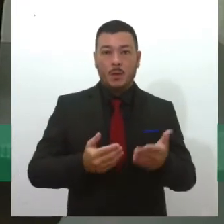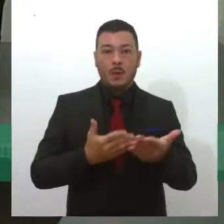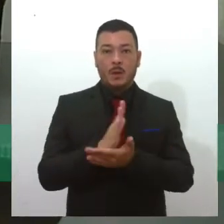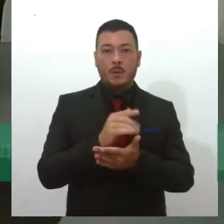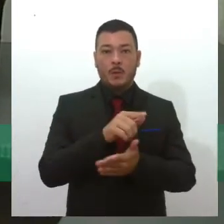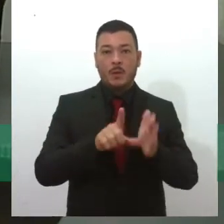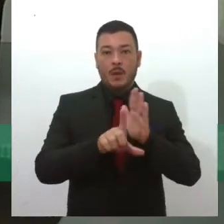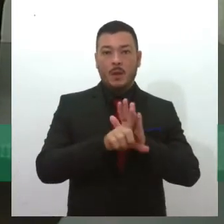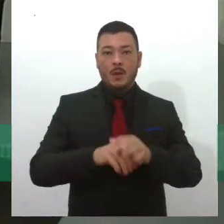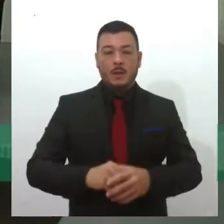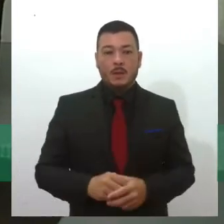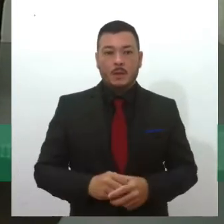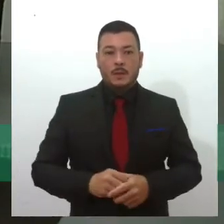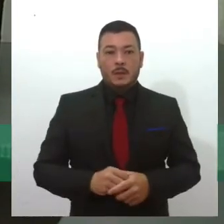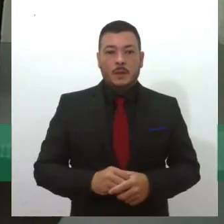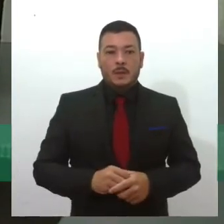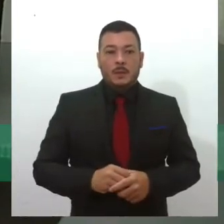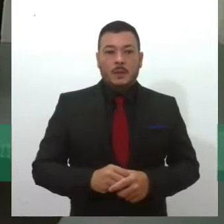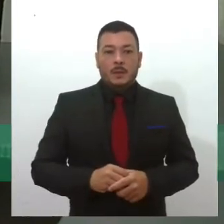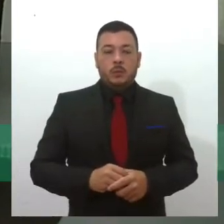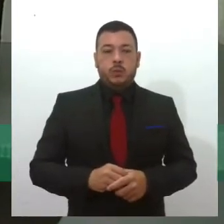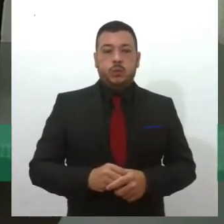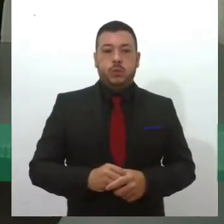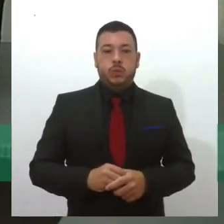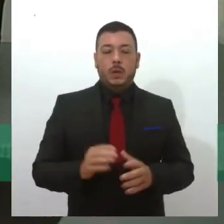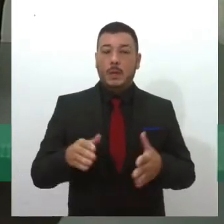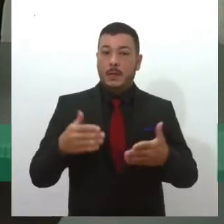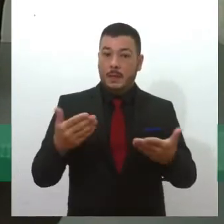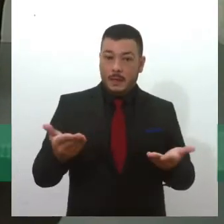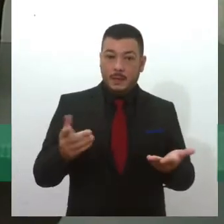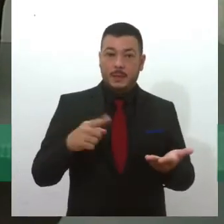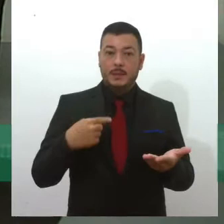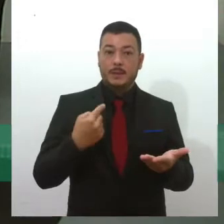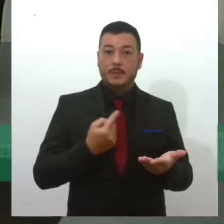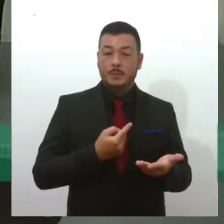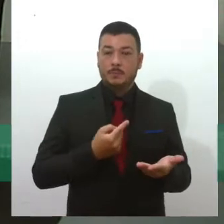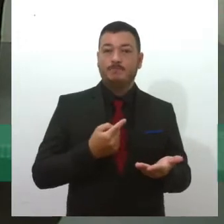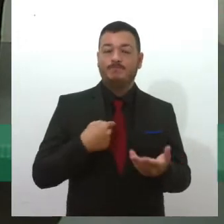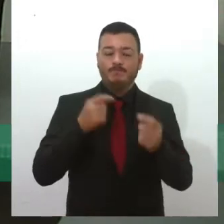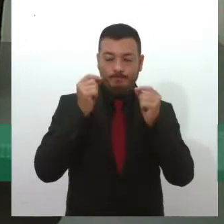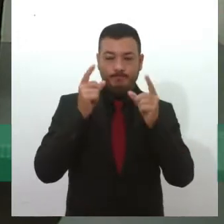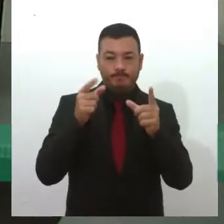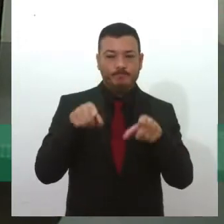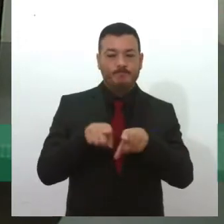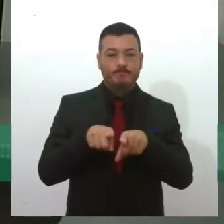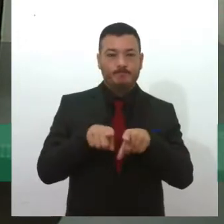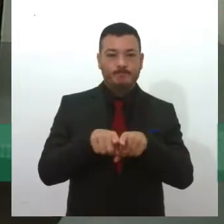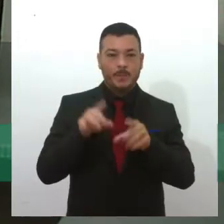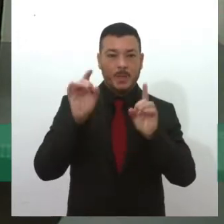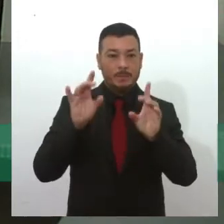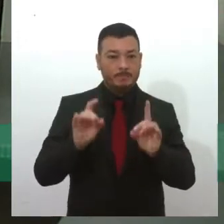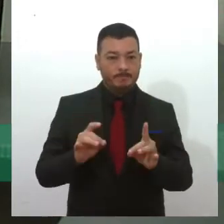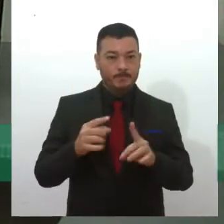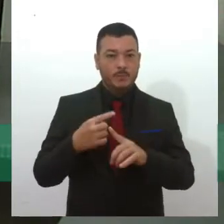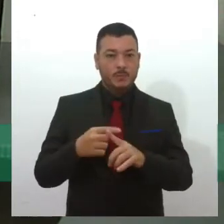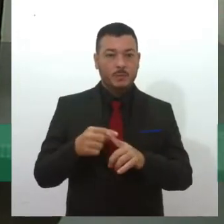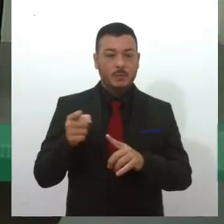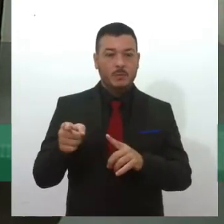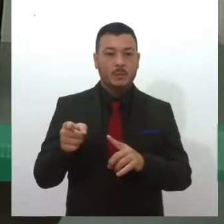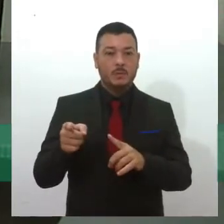lei? Então, isso é um ponto que a gente tem chamado a atenção muito, especialmente porque foi a Transparência